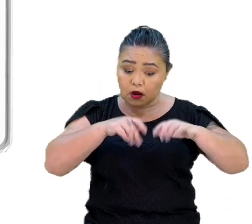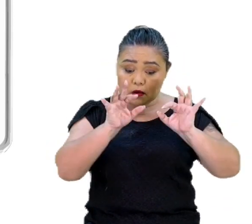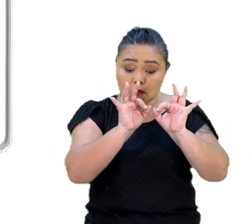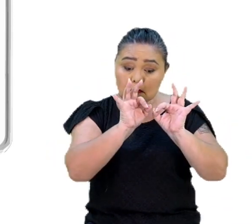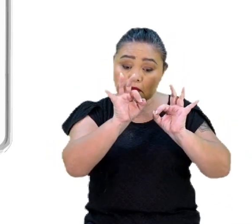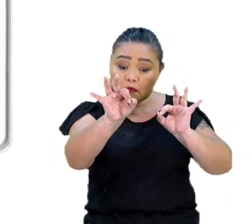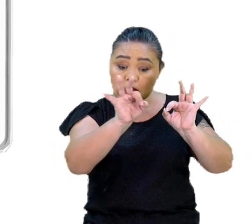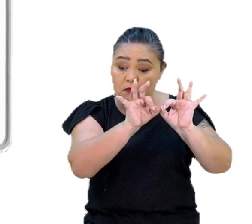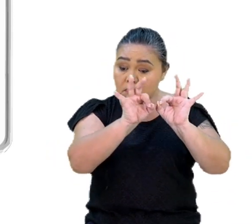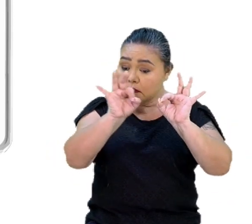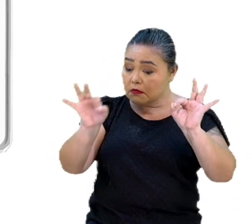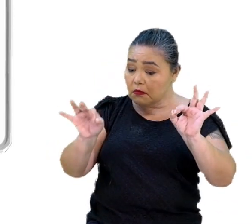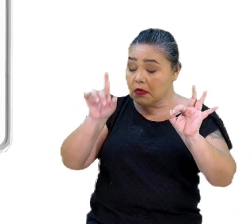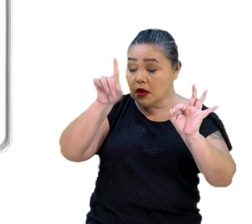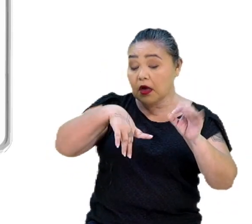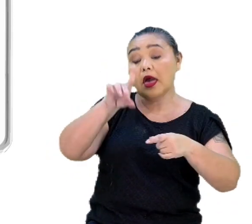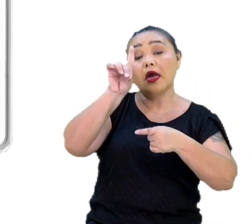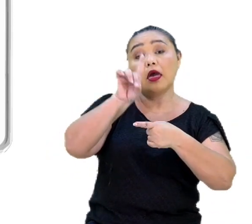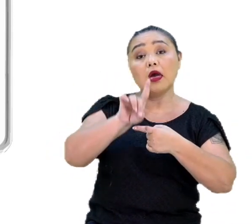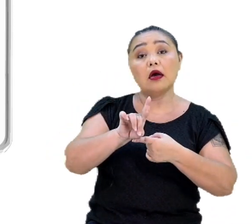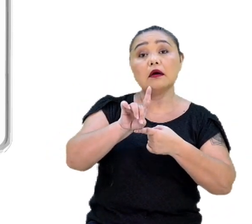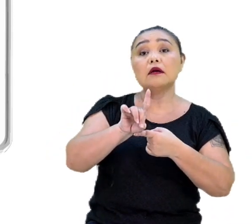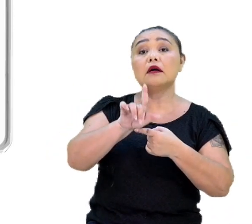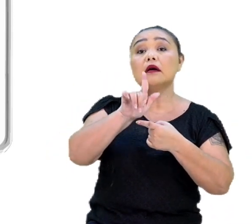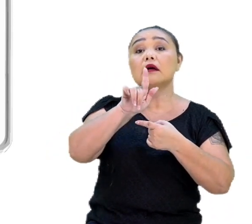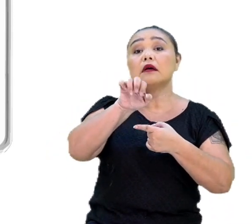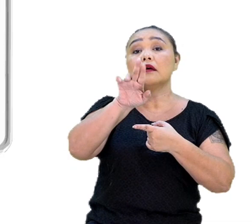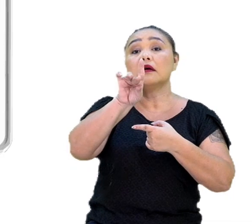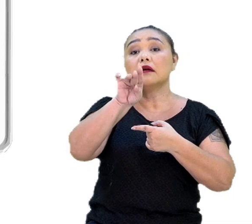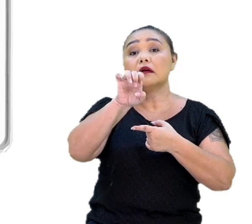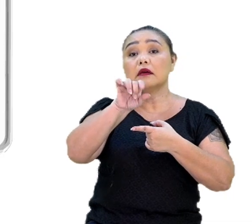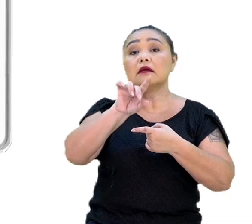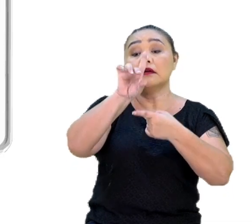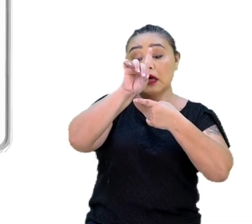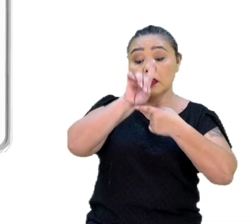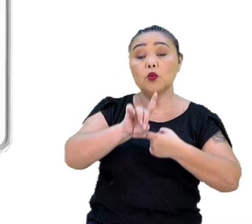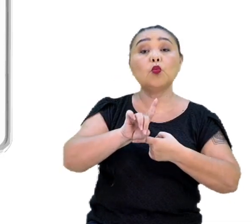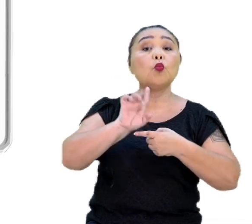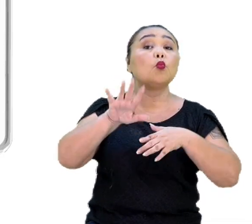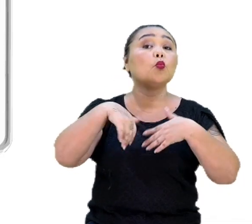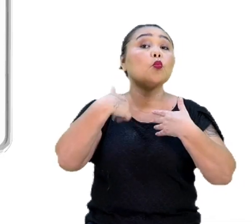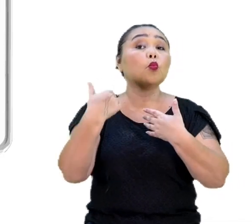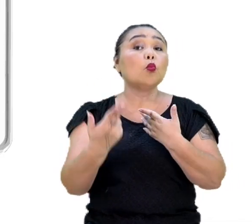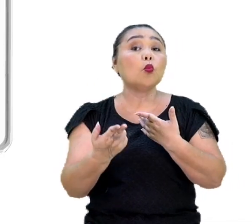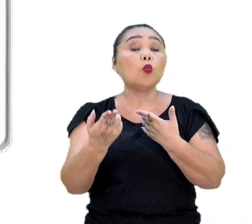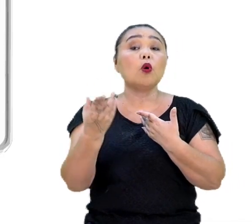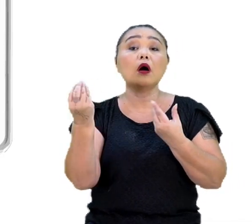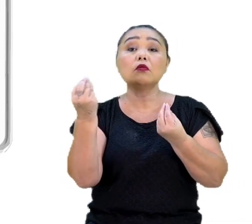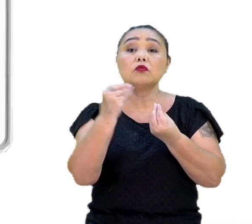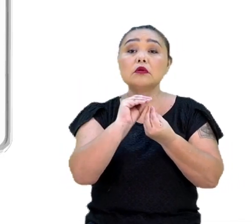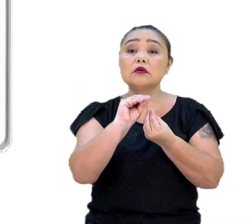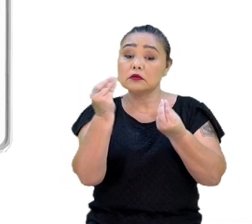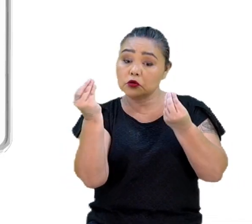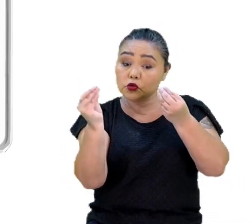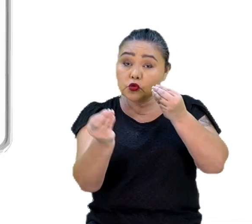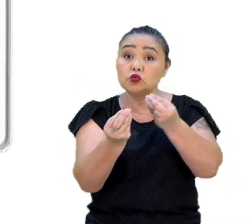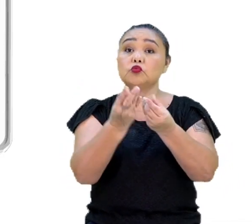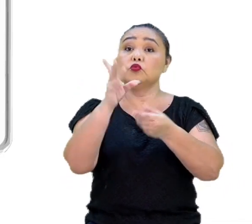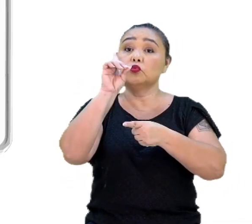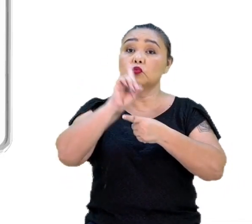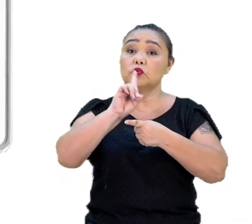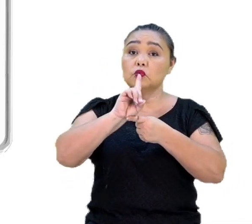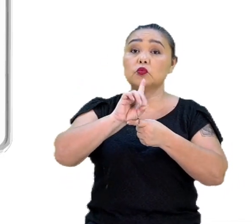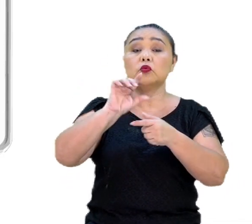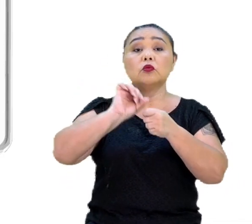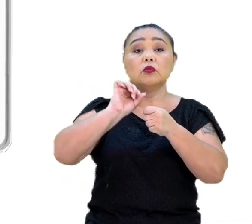que ela é dita como uma grandeza. Que grandeza? Densidade. Quais as unidades que a gente trabalha a densidade? É muito comum